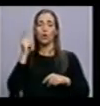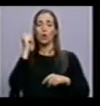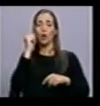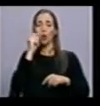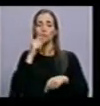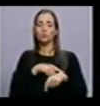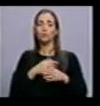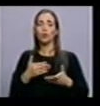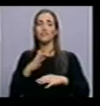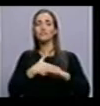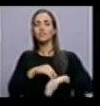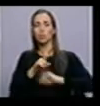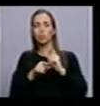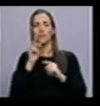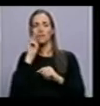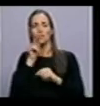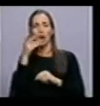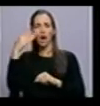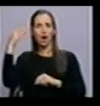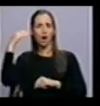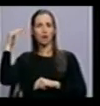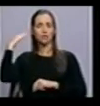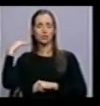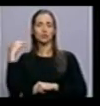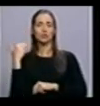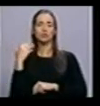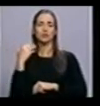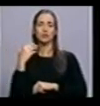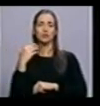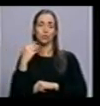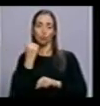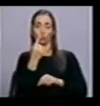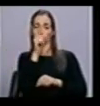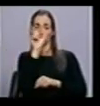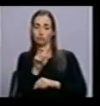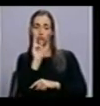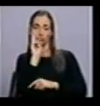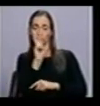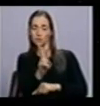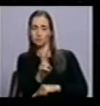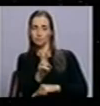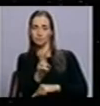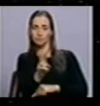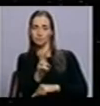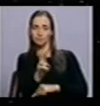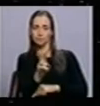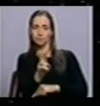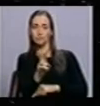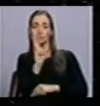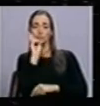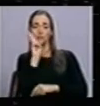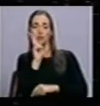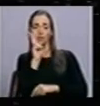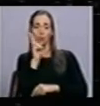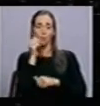presente? Foram ver os arquivos dos irmãos Herschel, eis um deles nesta representação, e foram aos arquivos